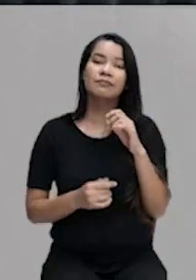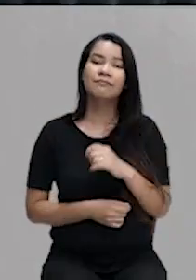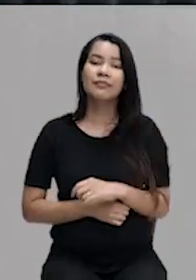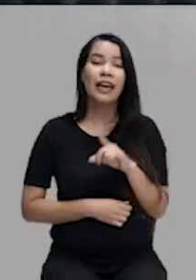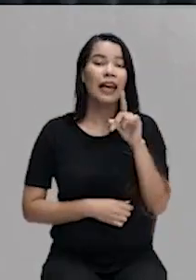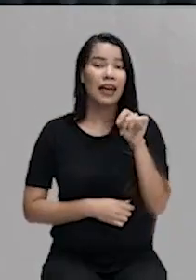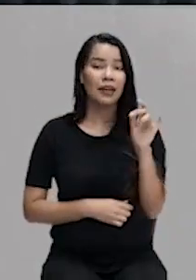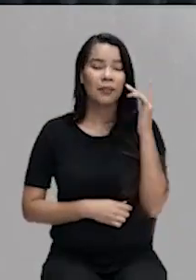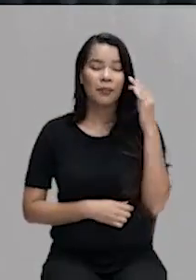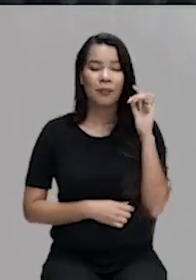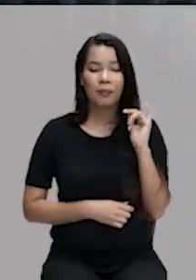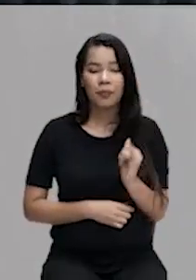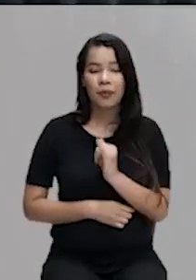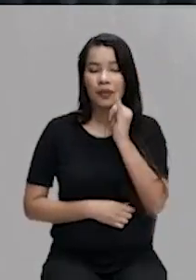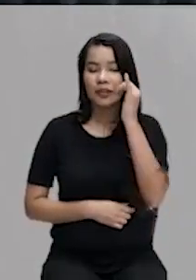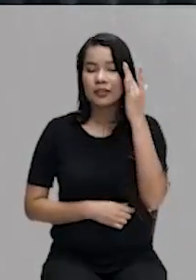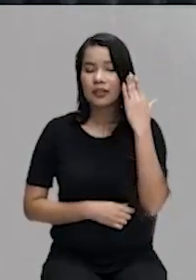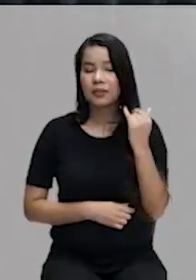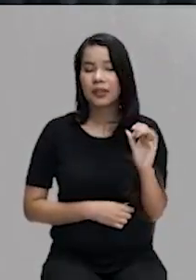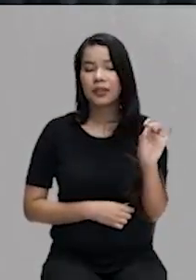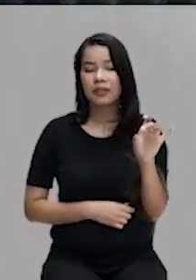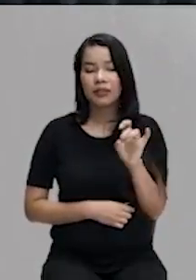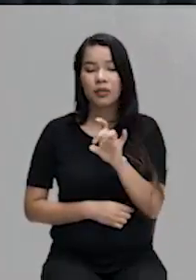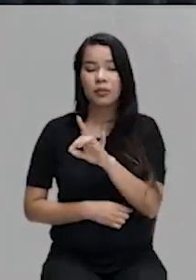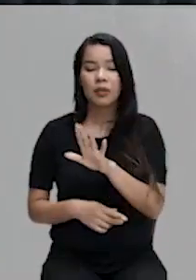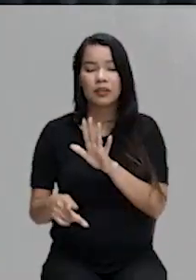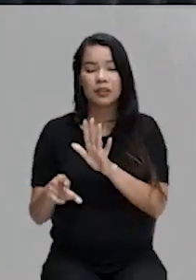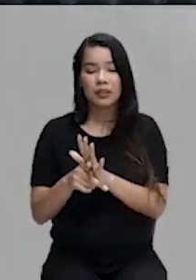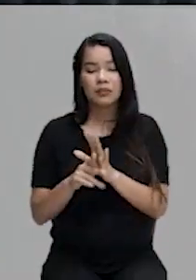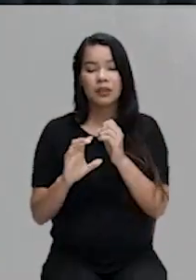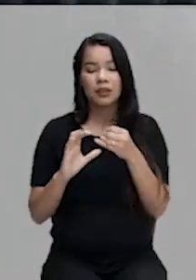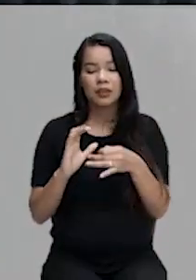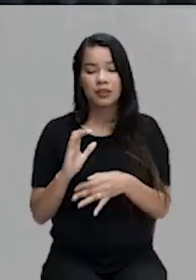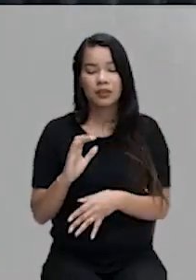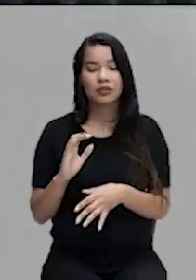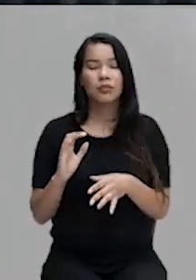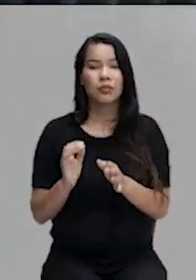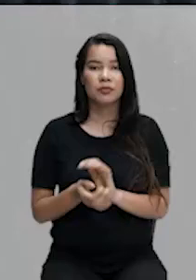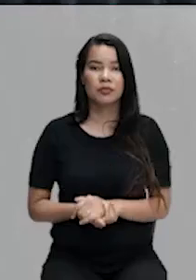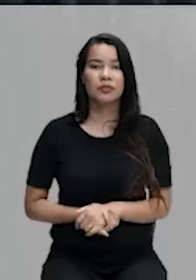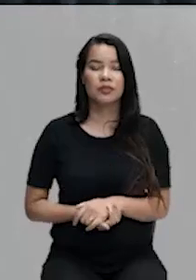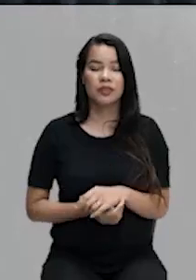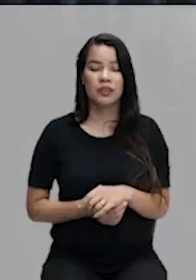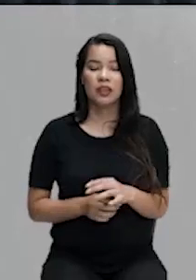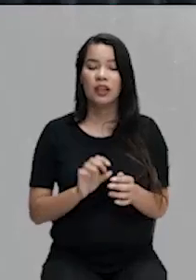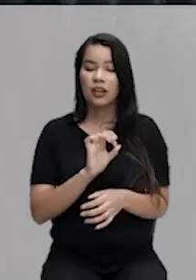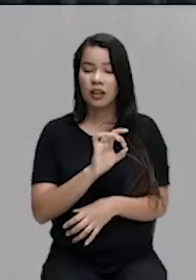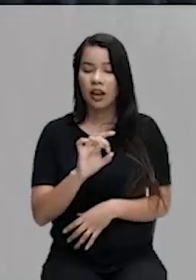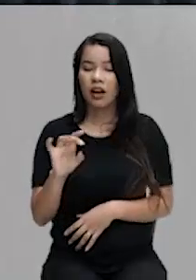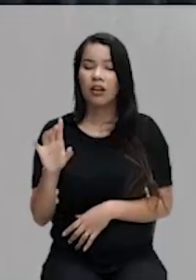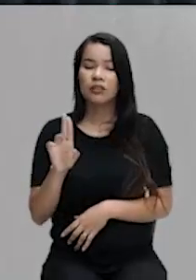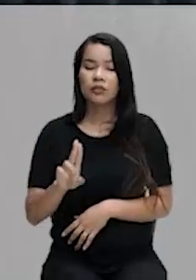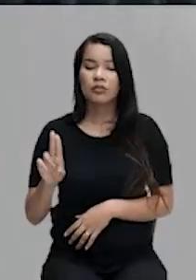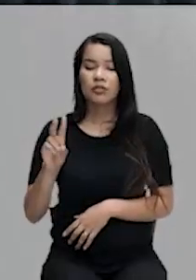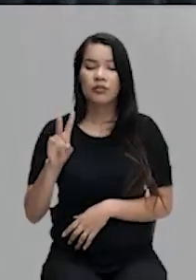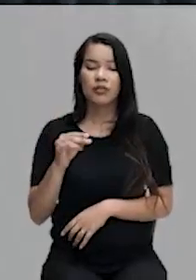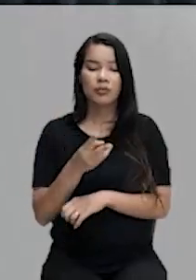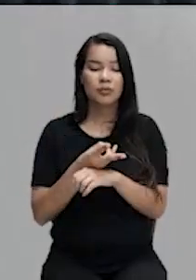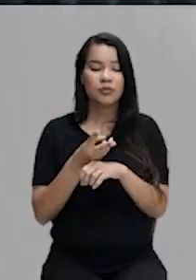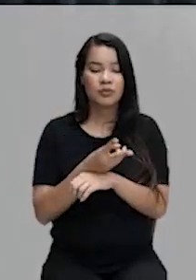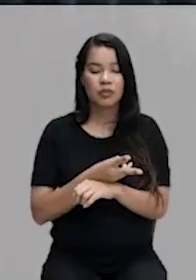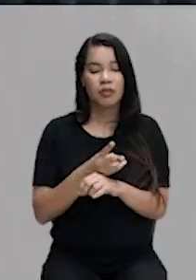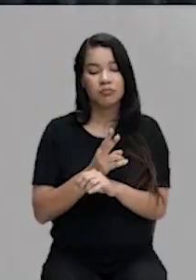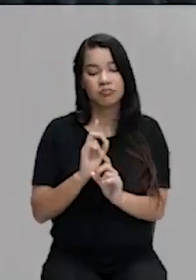uma característica própria, possui um objetivo. Cada usuário vai buscar uma determinada rede com um